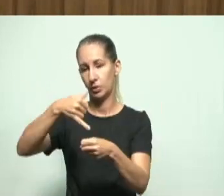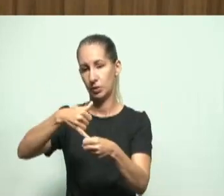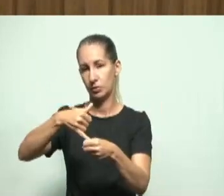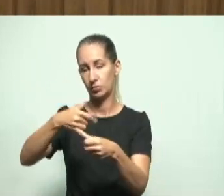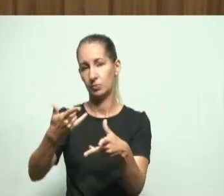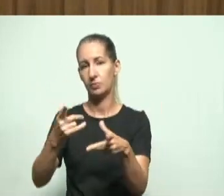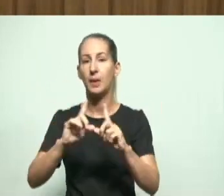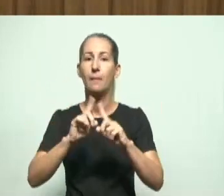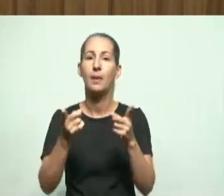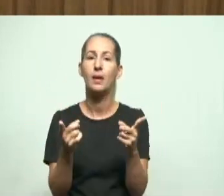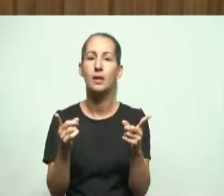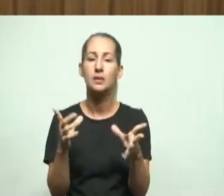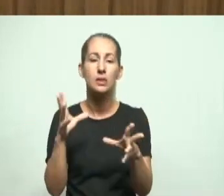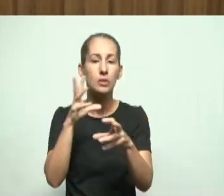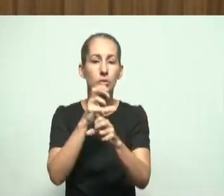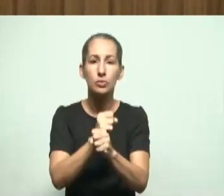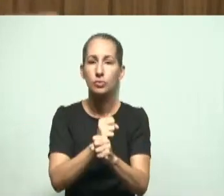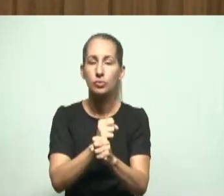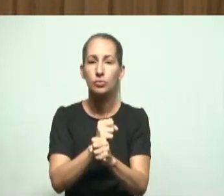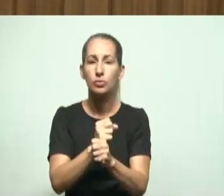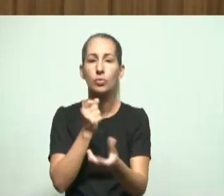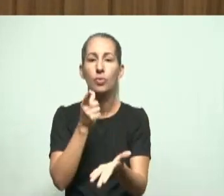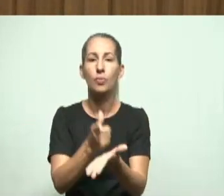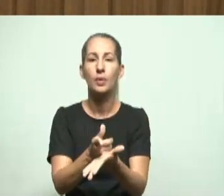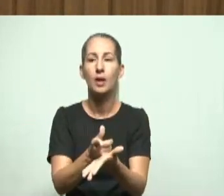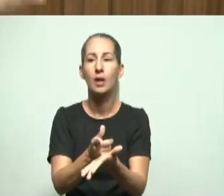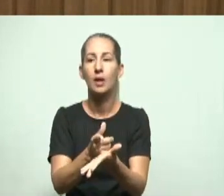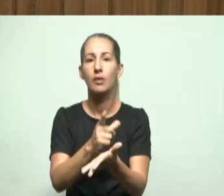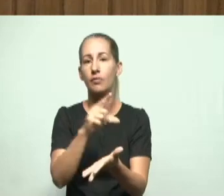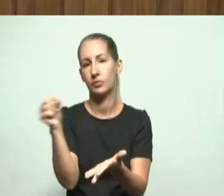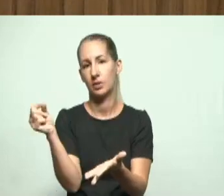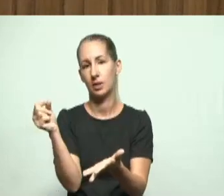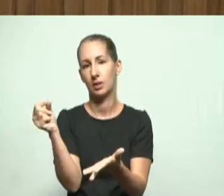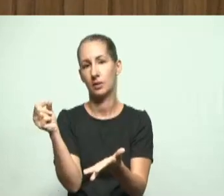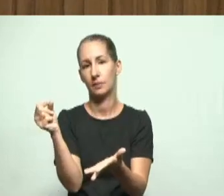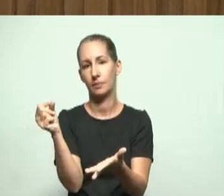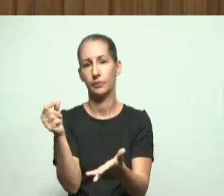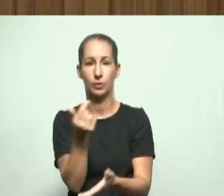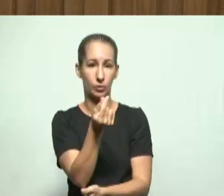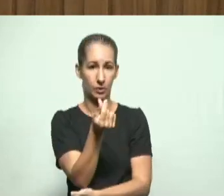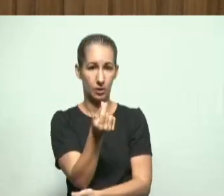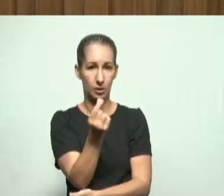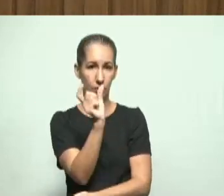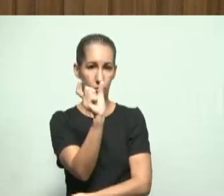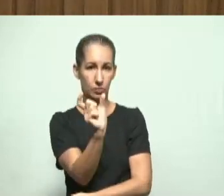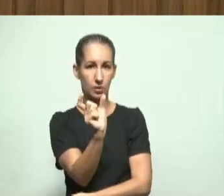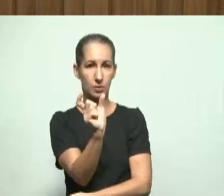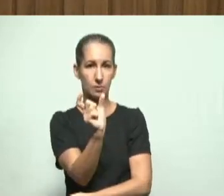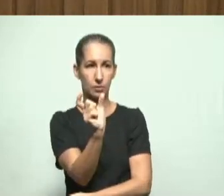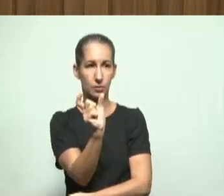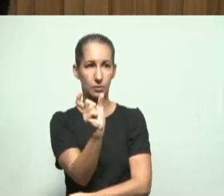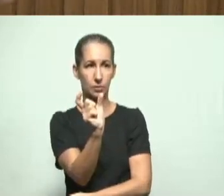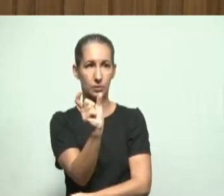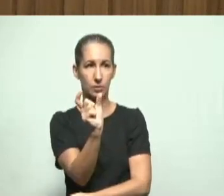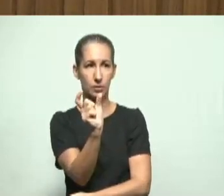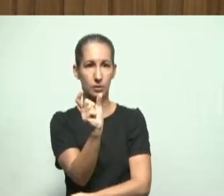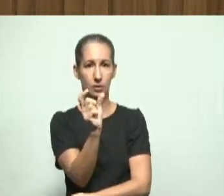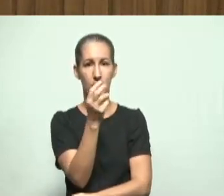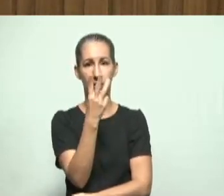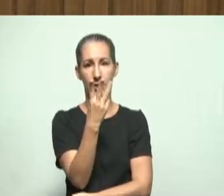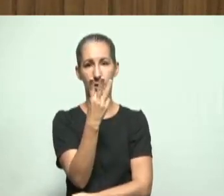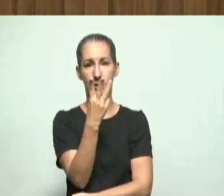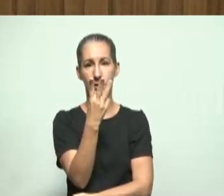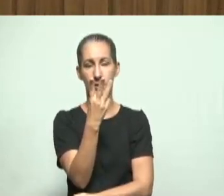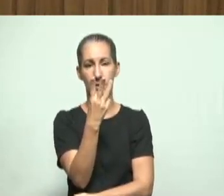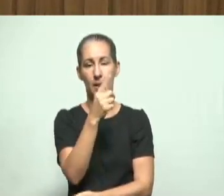cidade. Mas todas as peças e ônibus é comprado fora. Então, resultado, o dinheiro do Vale Transporte, ele está girando entre três